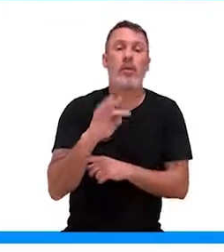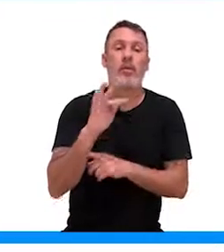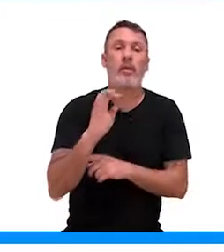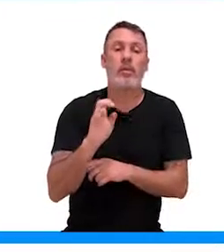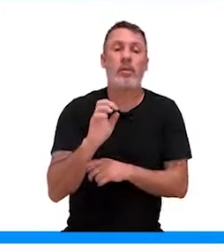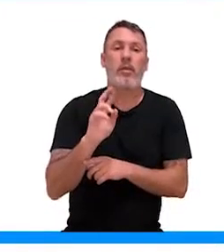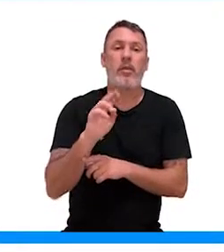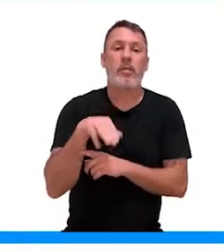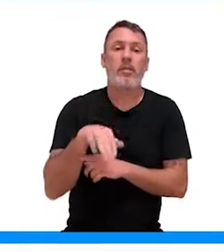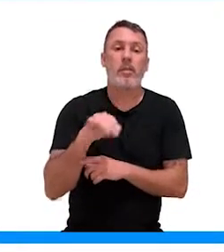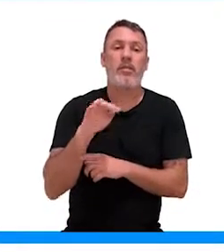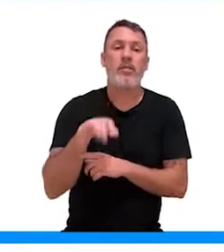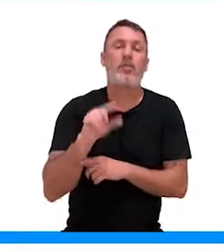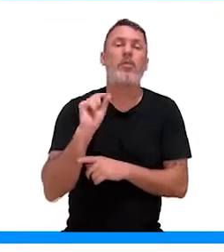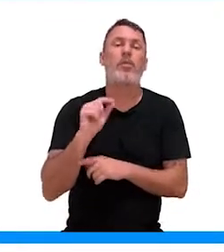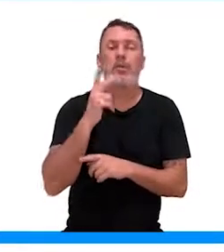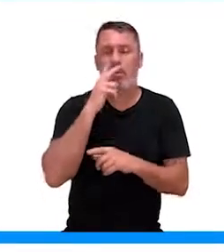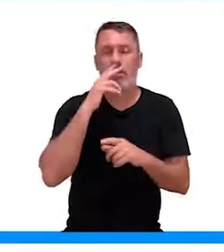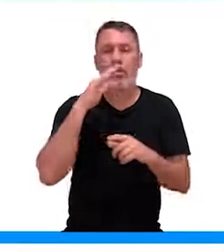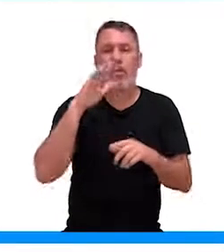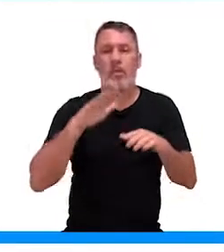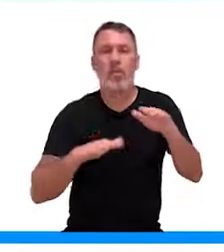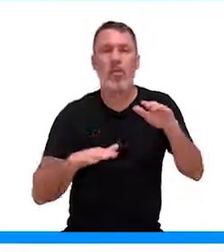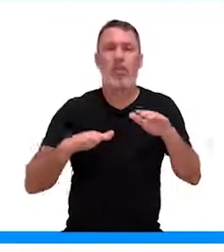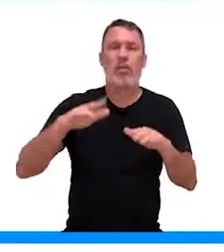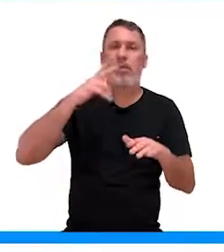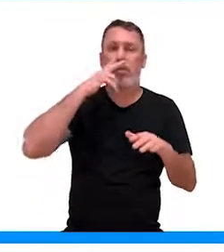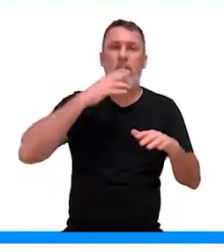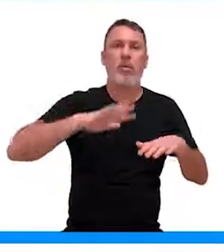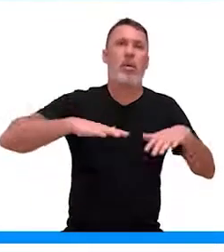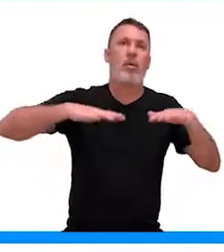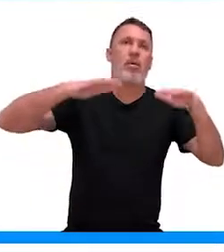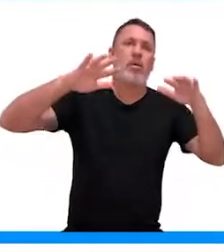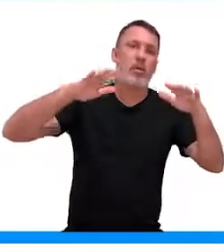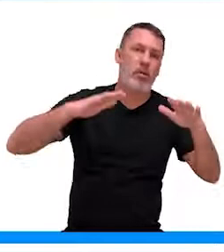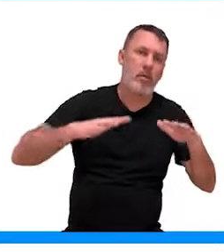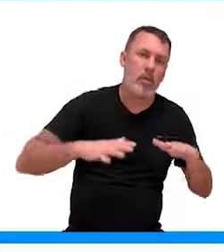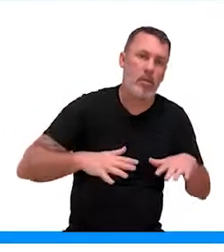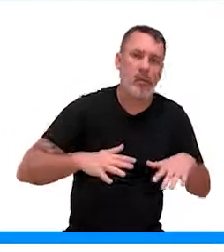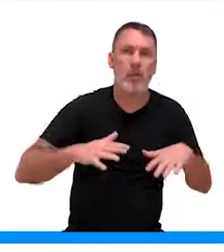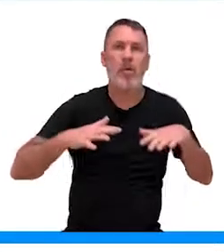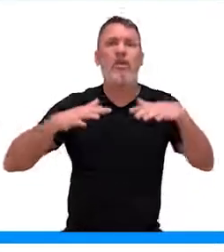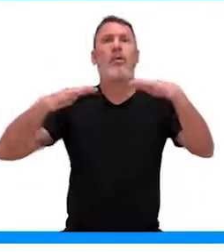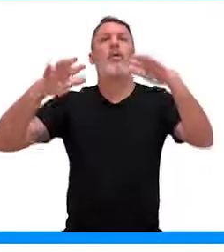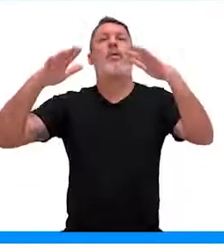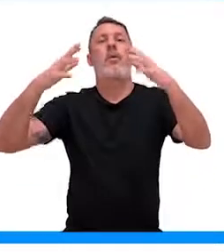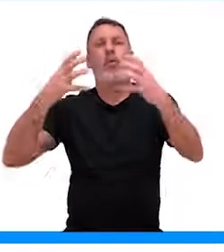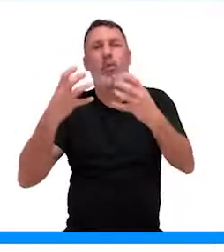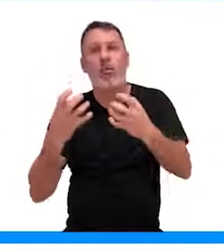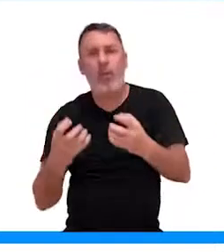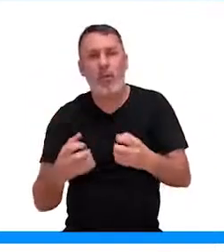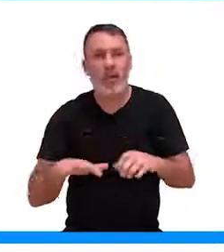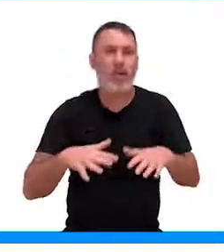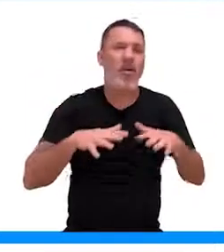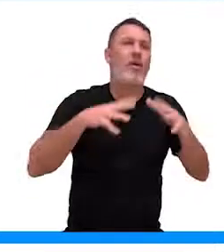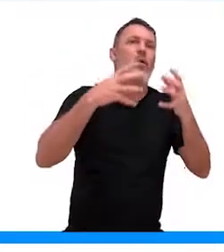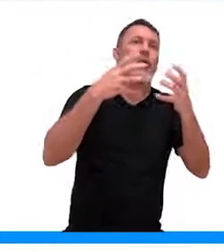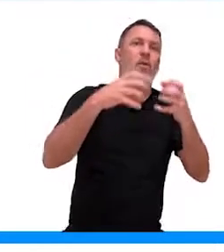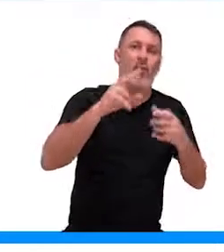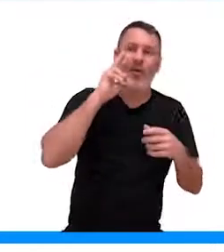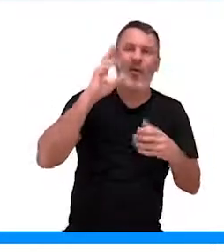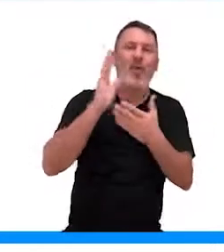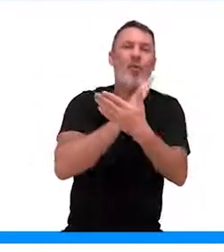eles são muito comuns em áreas semiáridas, em áreas de clima mais seco e quente do